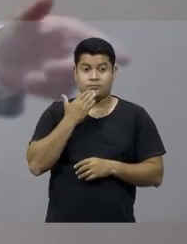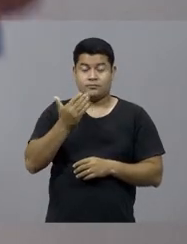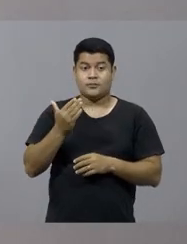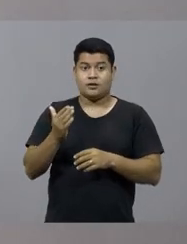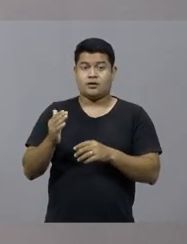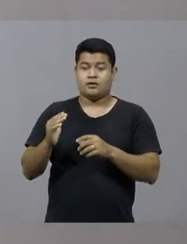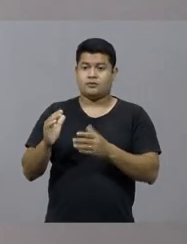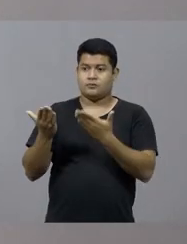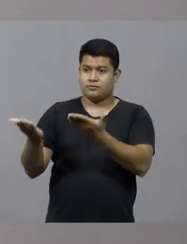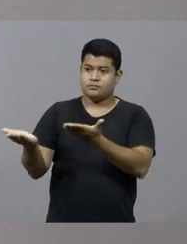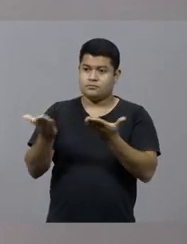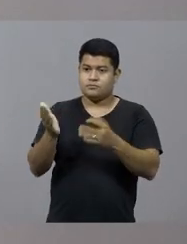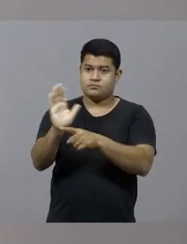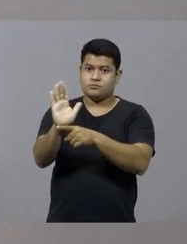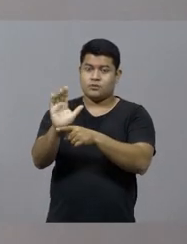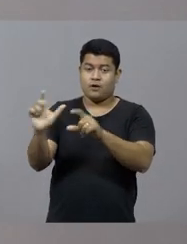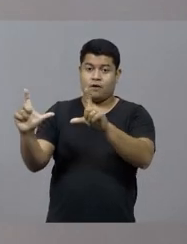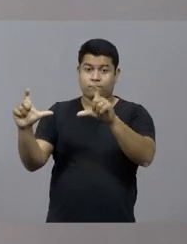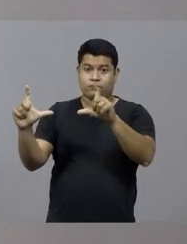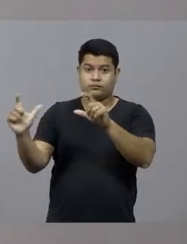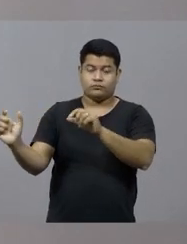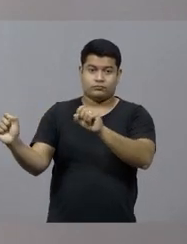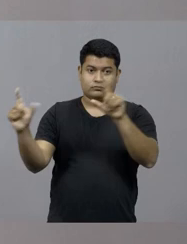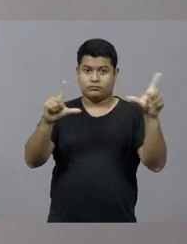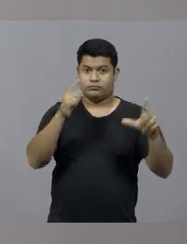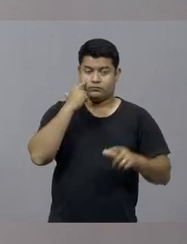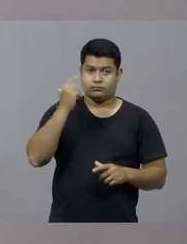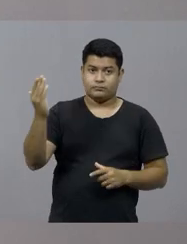por favor, apresente a primeira foto.